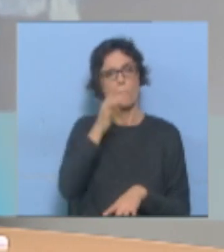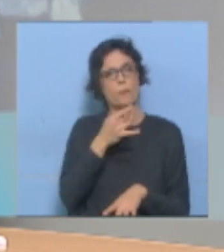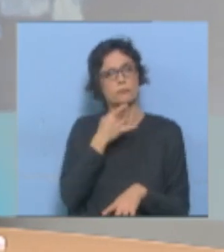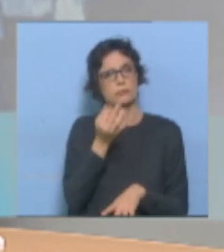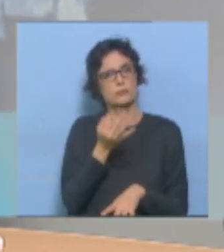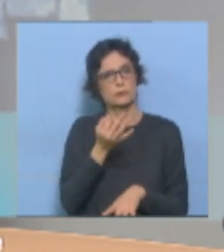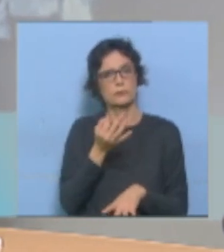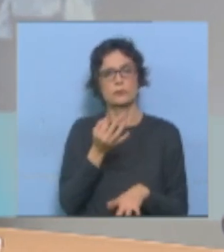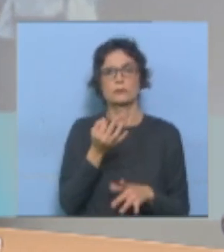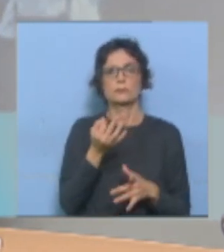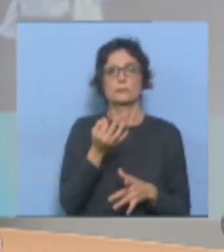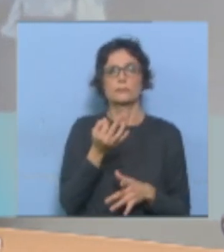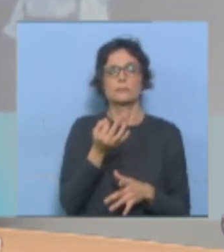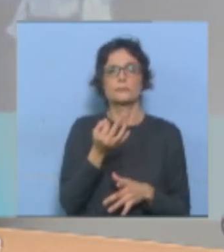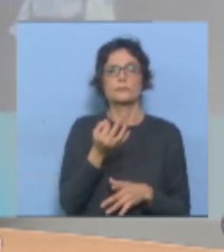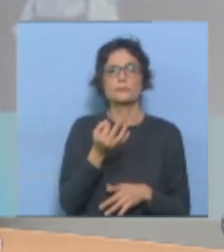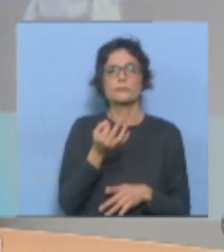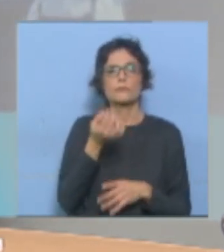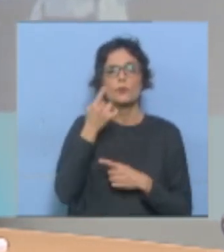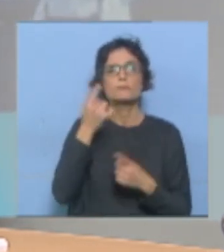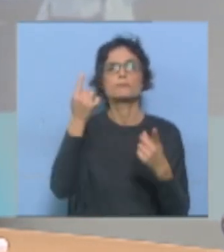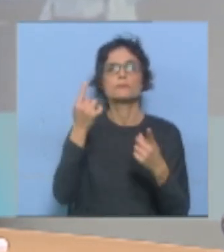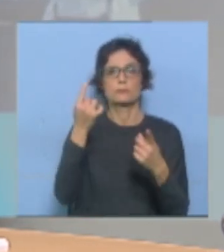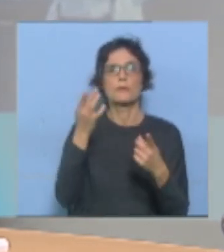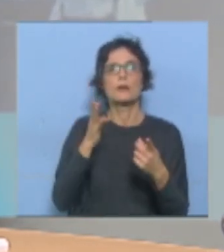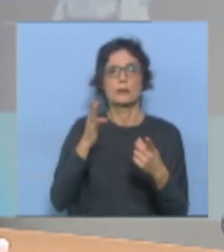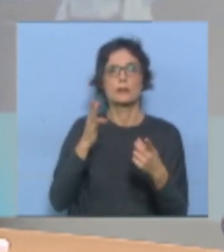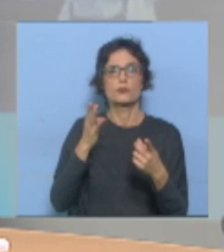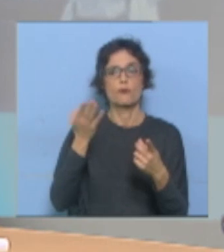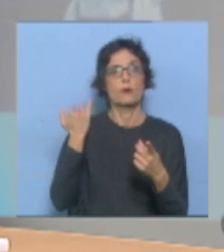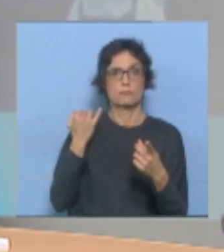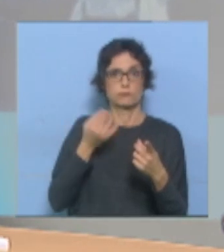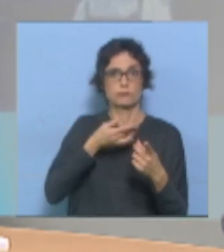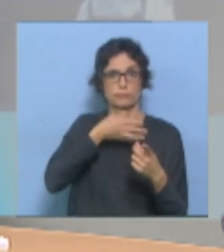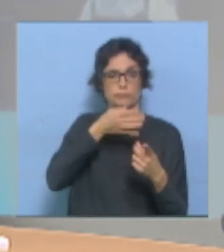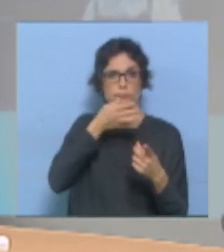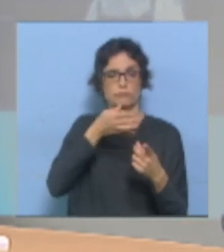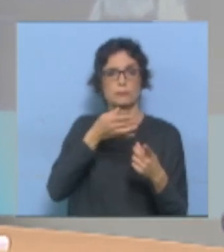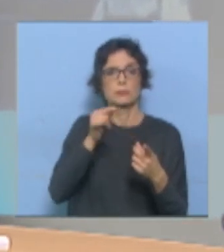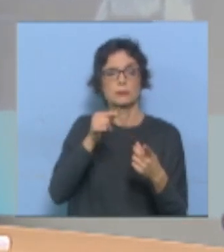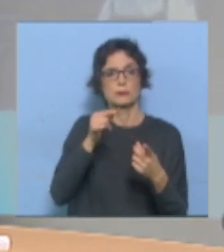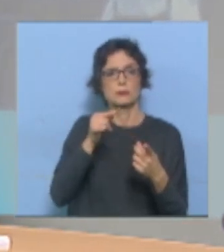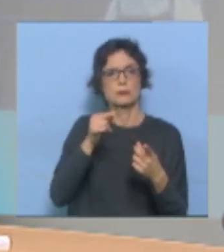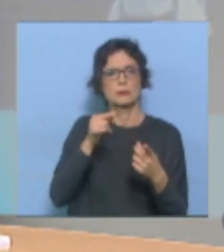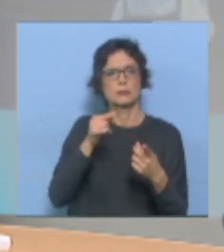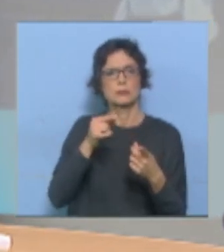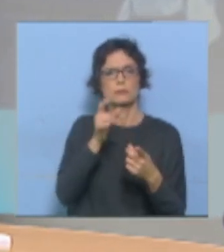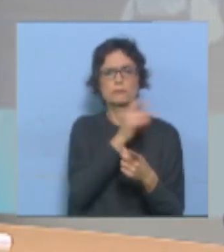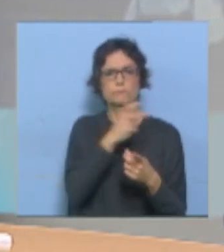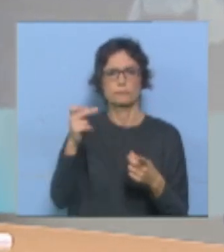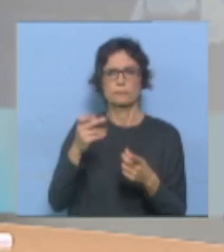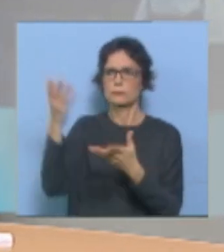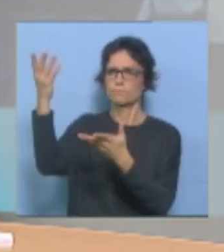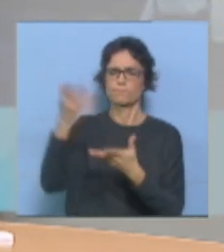uma mensagem que foi divulgada já há algum tempo. Vinde a mim todos os que estáis cansados